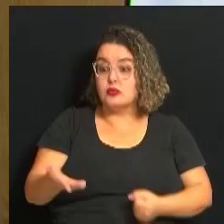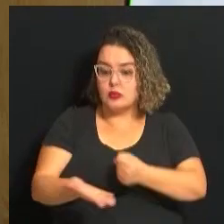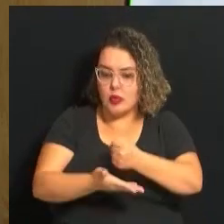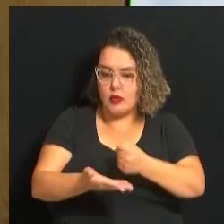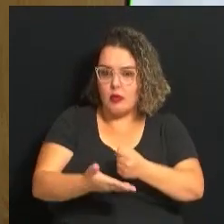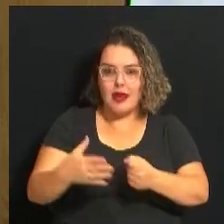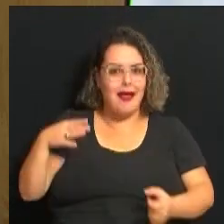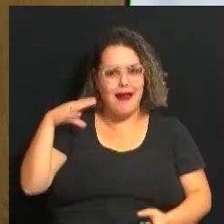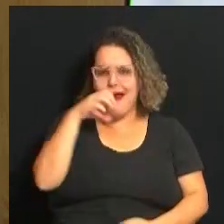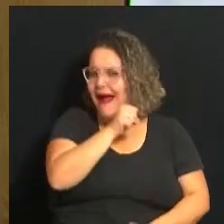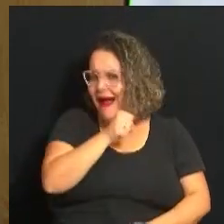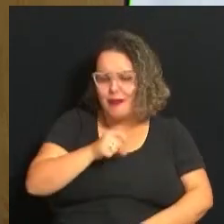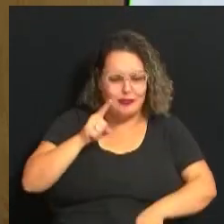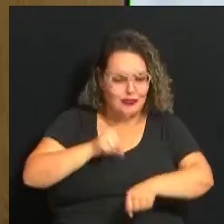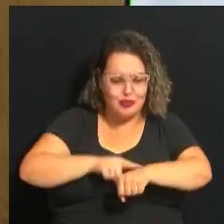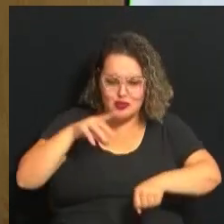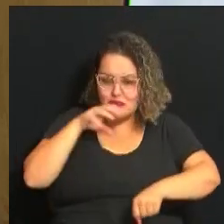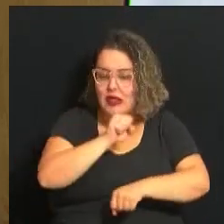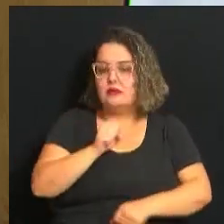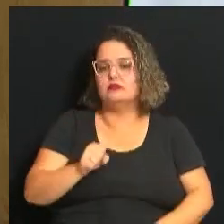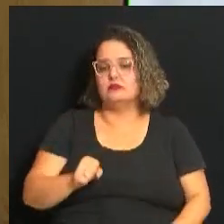muito grande, inclusive de forma automática.